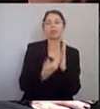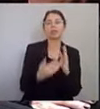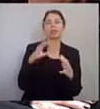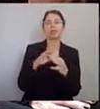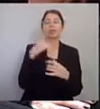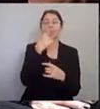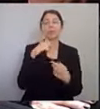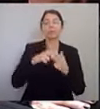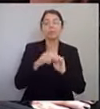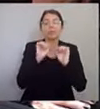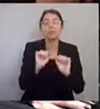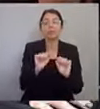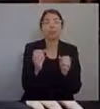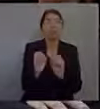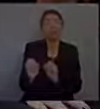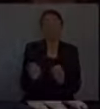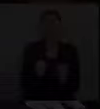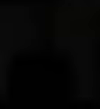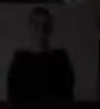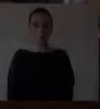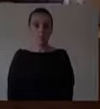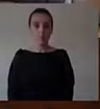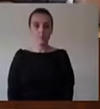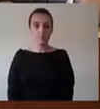ponto. Obrigada.